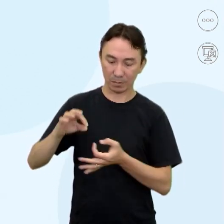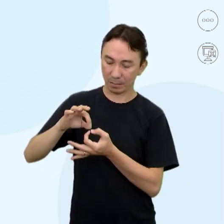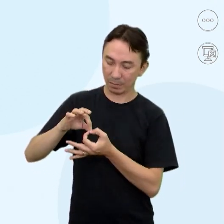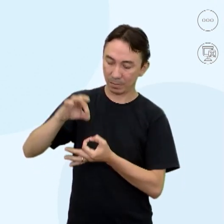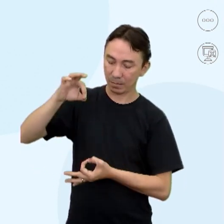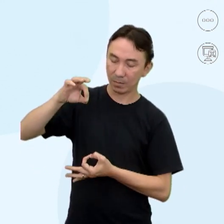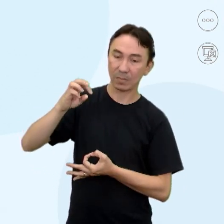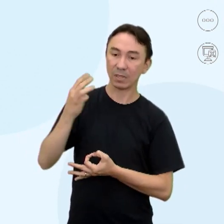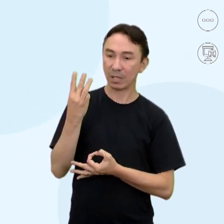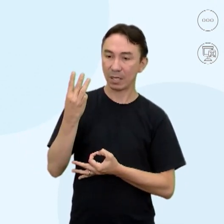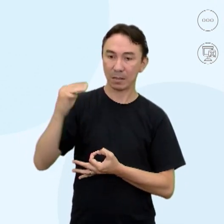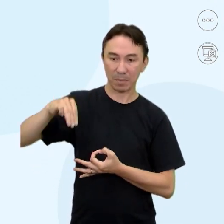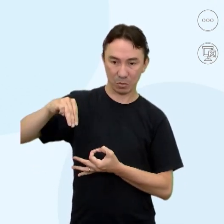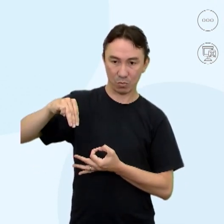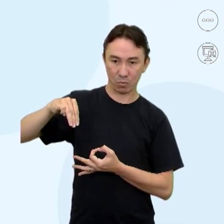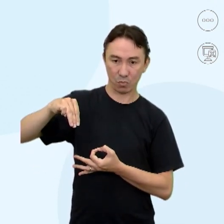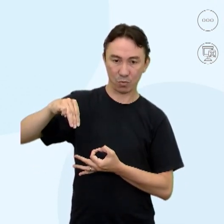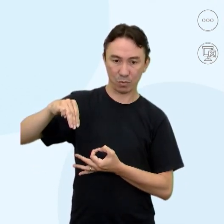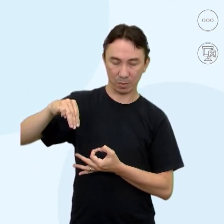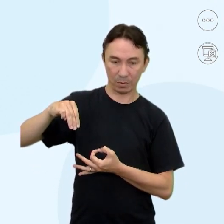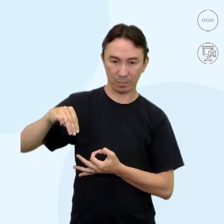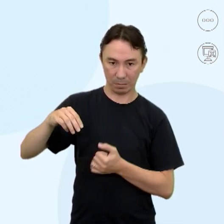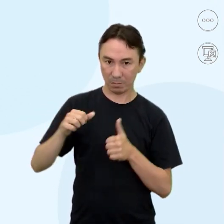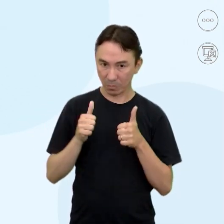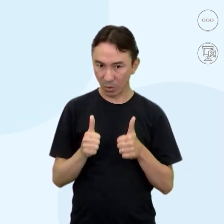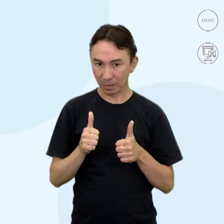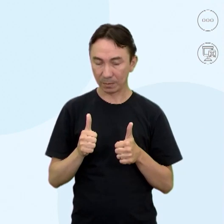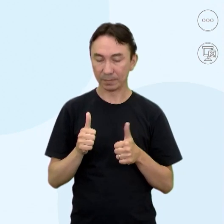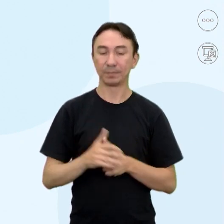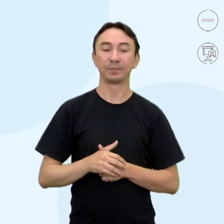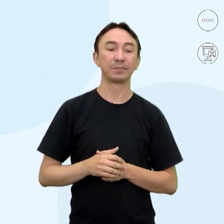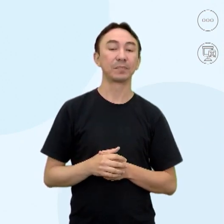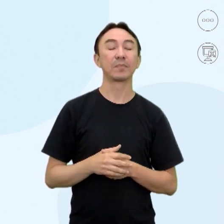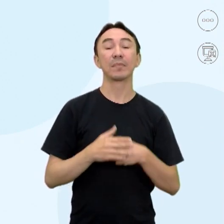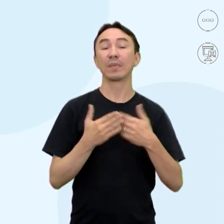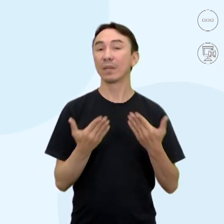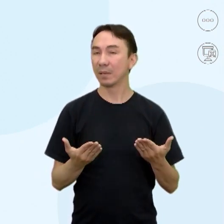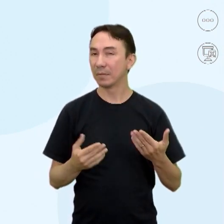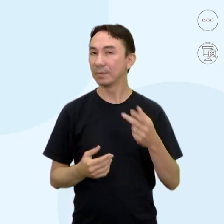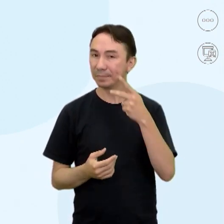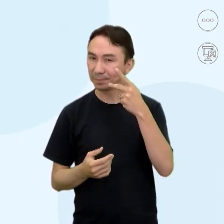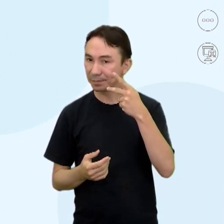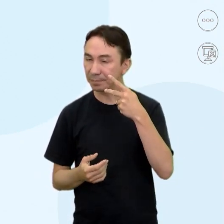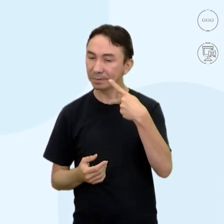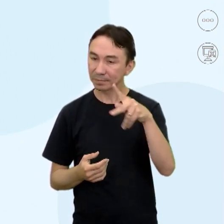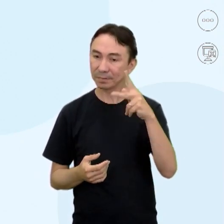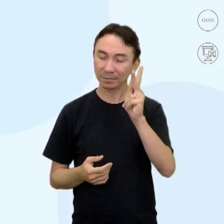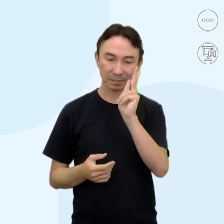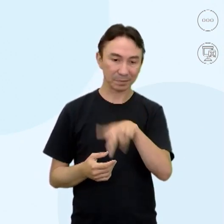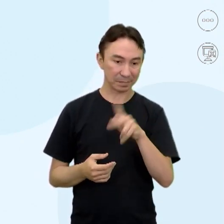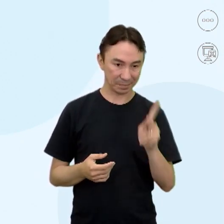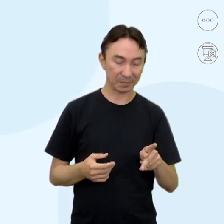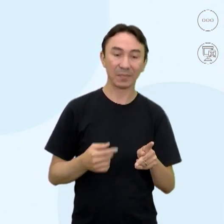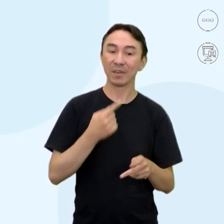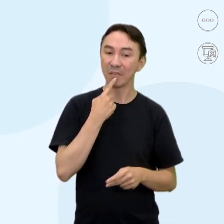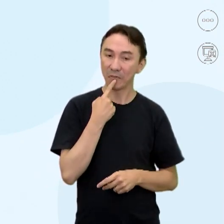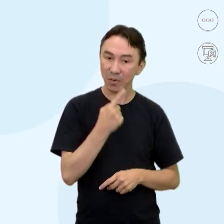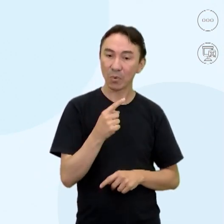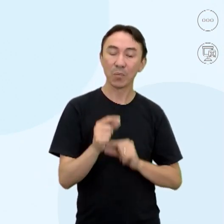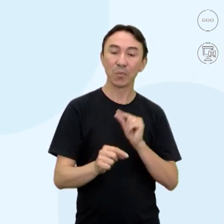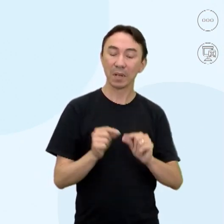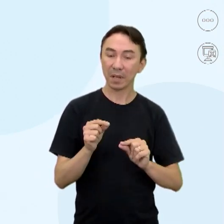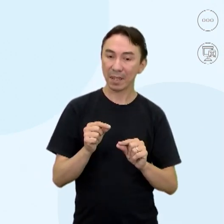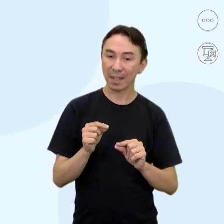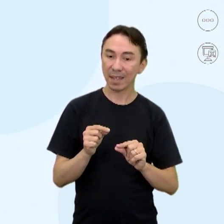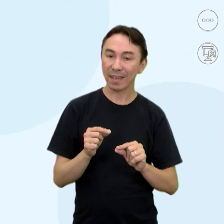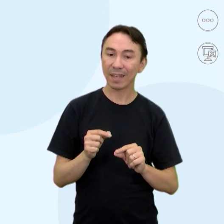ou um comprimento de 10 e a largura de 3. Seu professor afirmou com 100% de